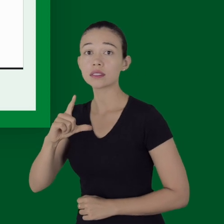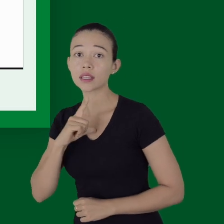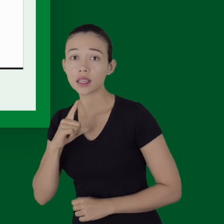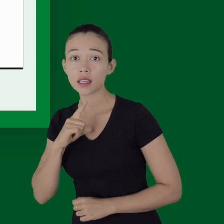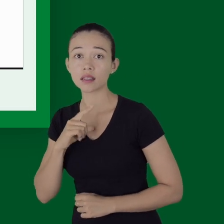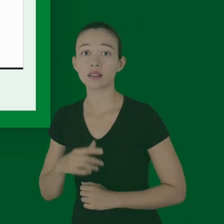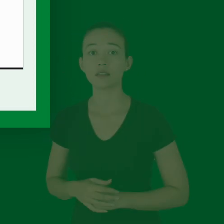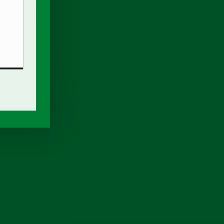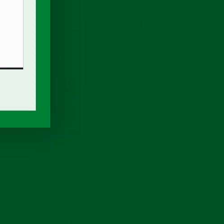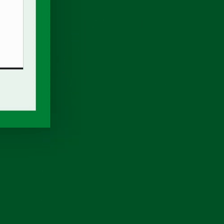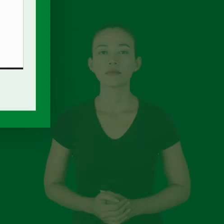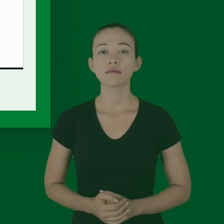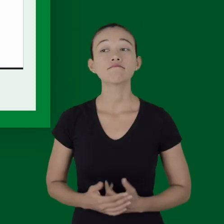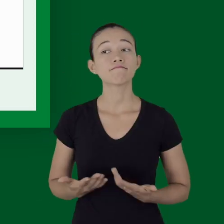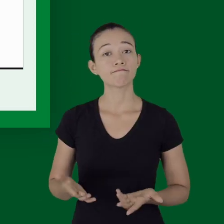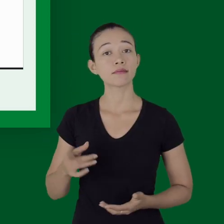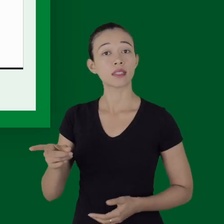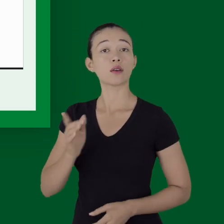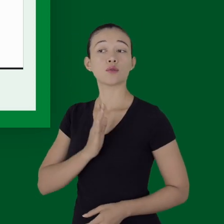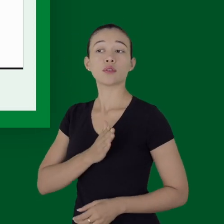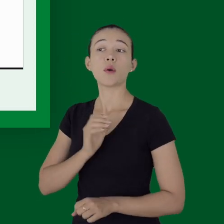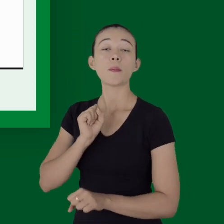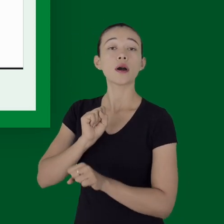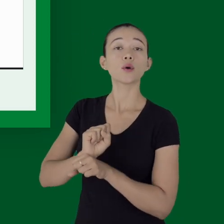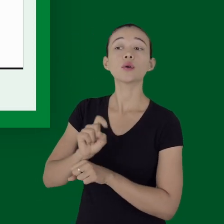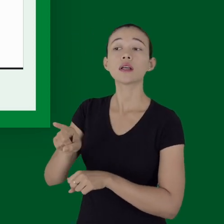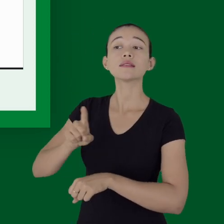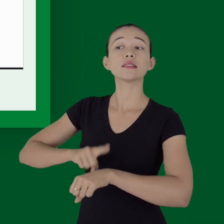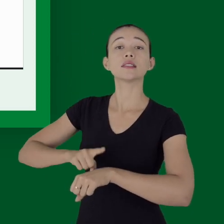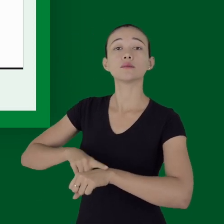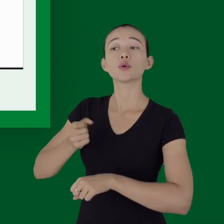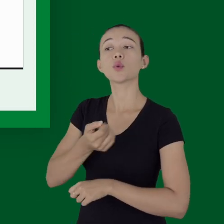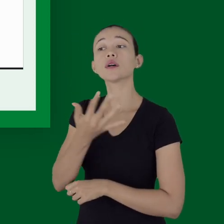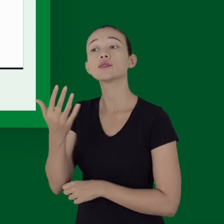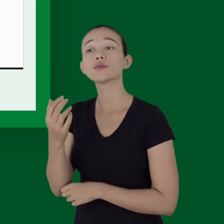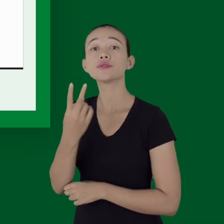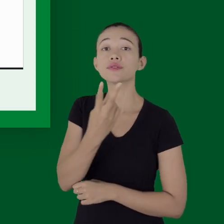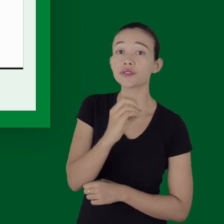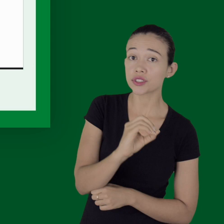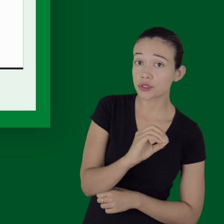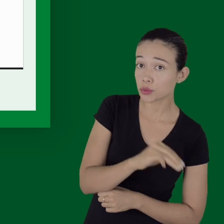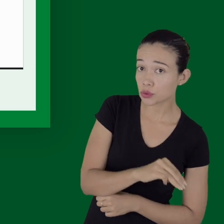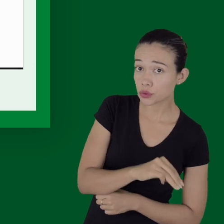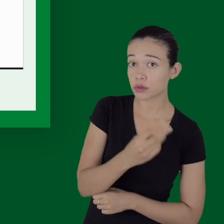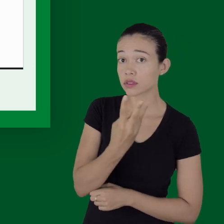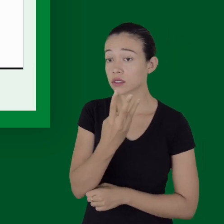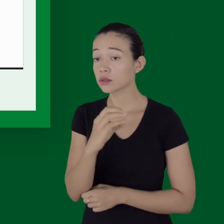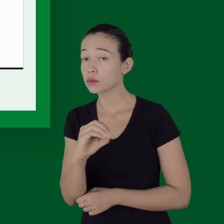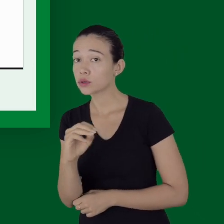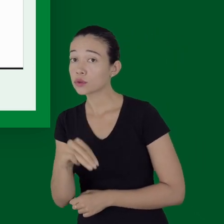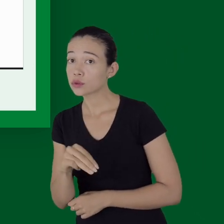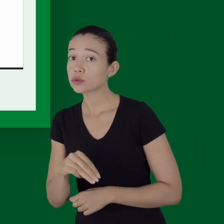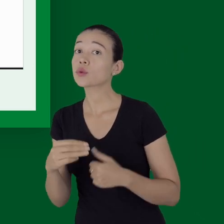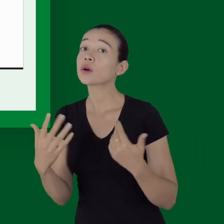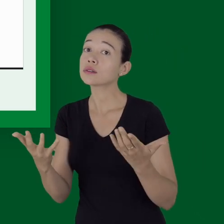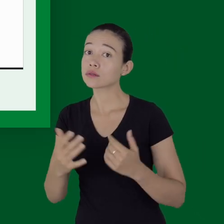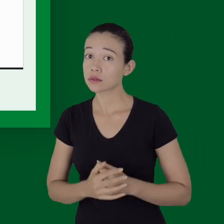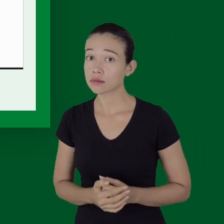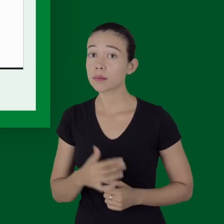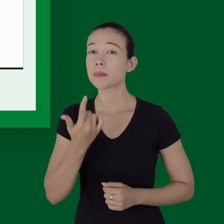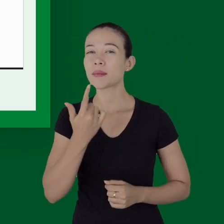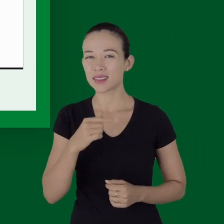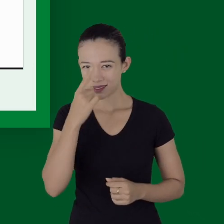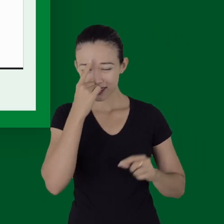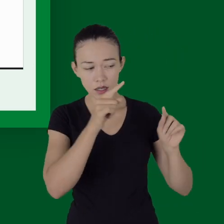teve ritmo chocável, o paciente já está em assistolia há longo tempo, quantos minutos de parada eu já tenho? 20, 30